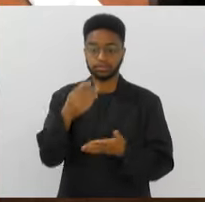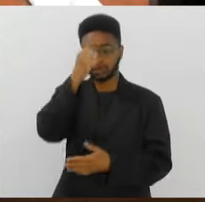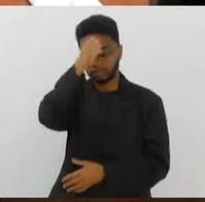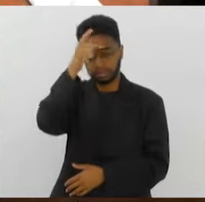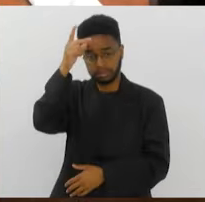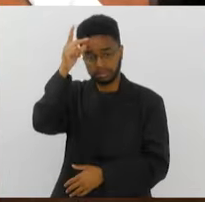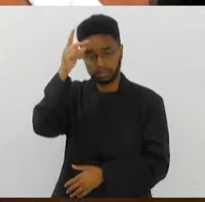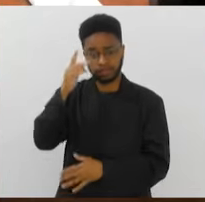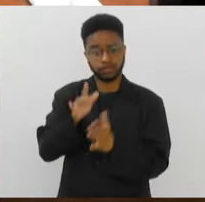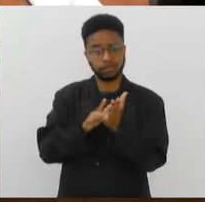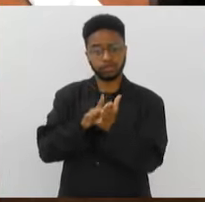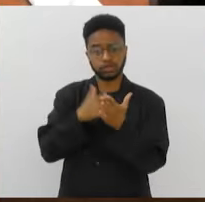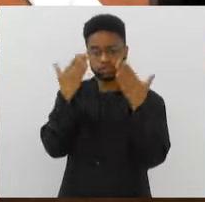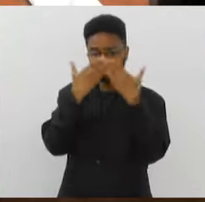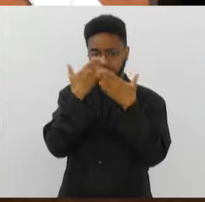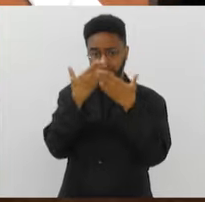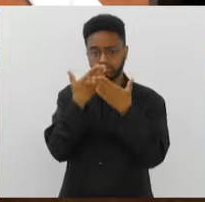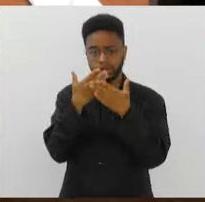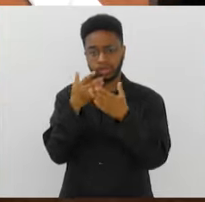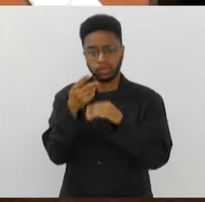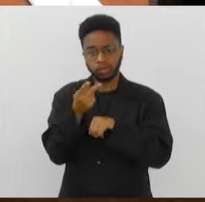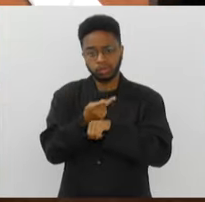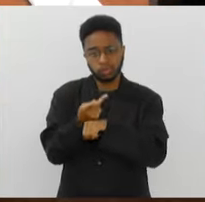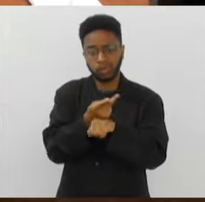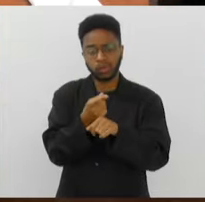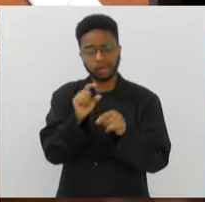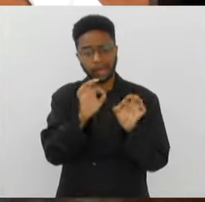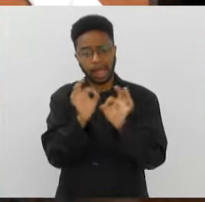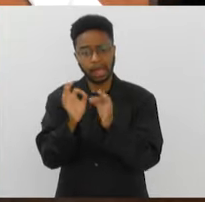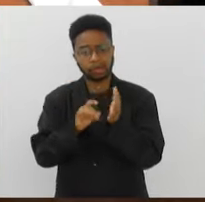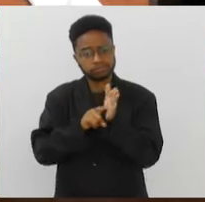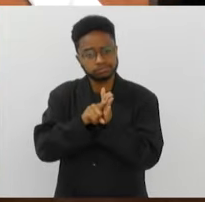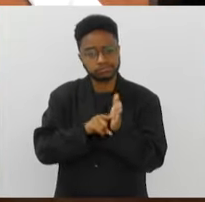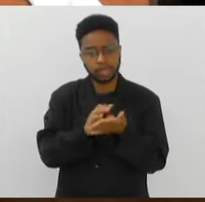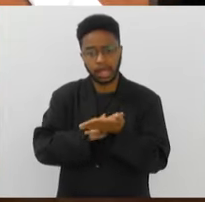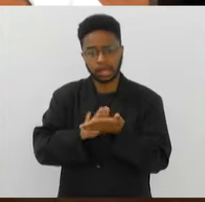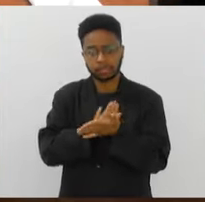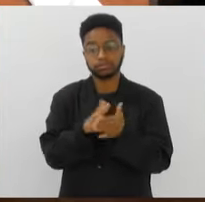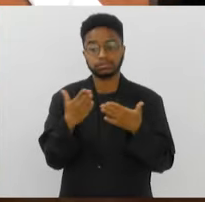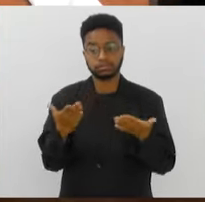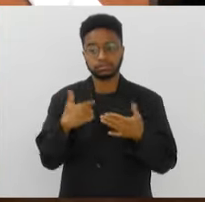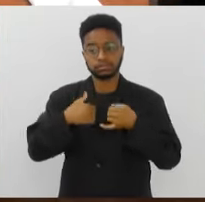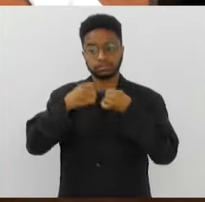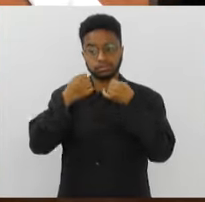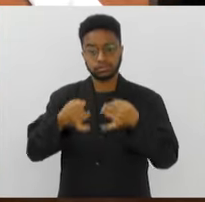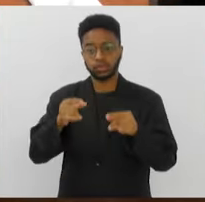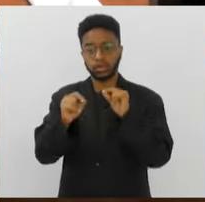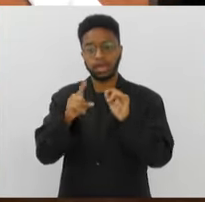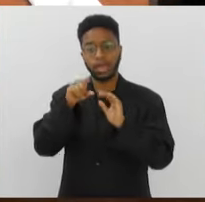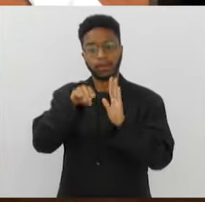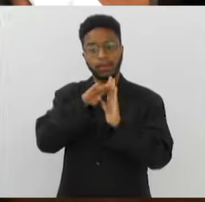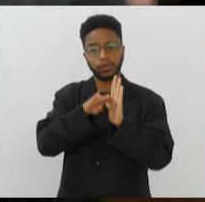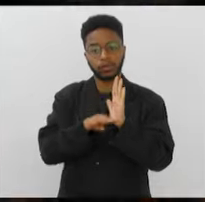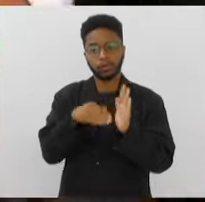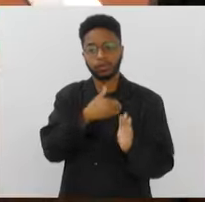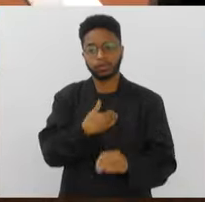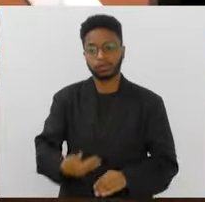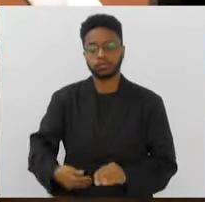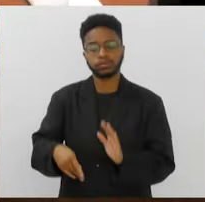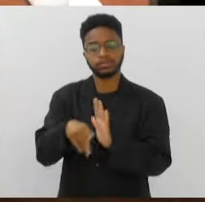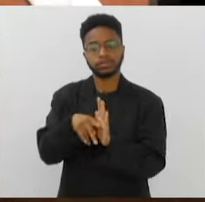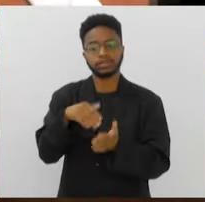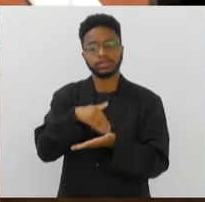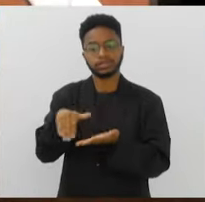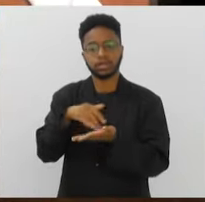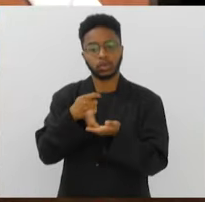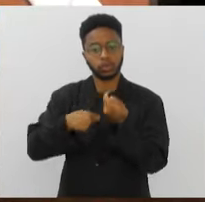para o sol com a peneira? Não procura investigar? Cabe ressaltar que é um programa de governo da Secretaria de Economia